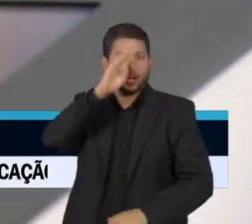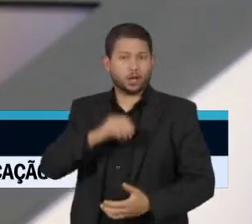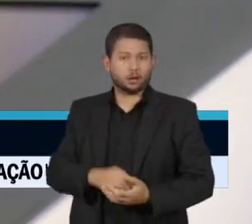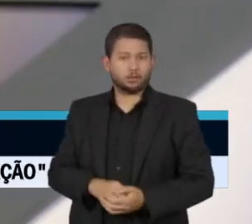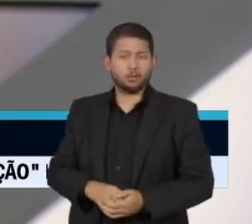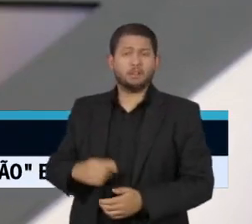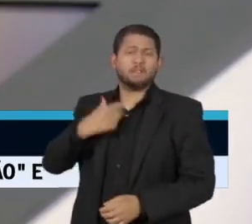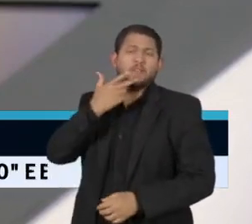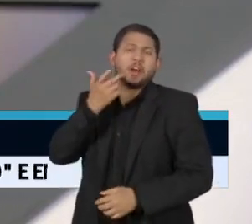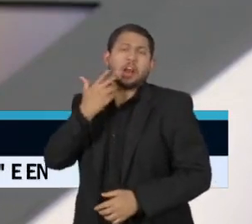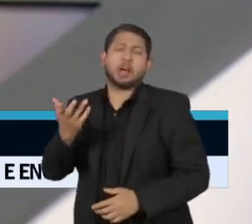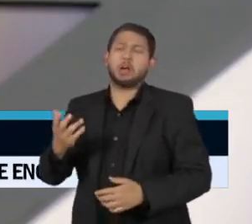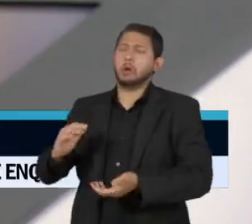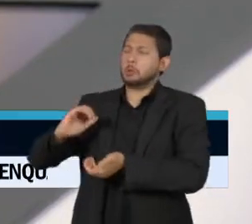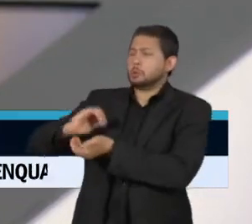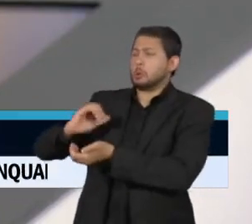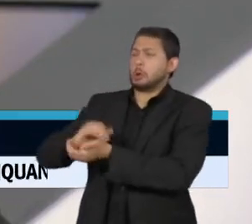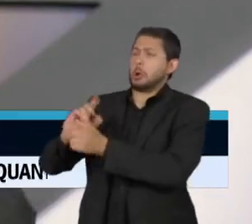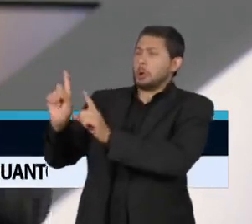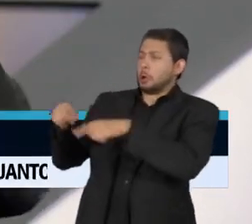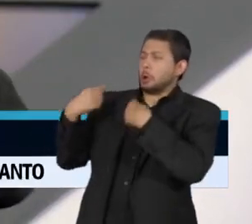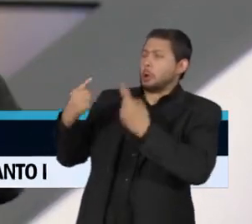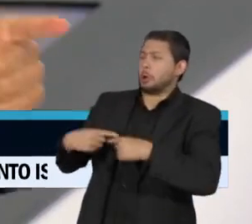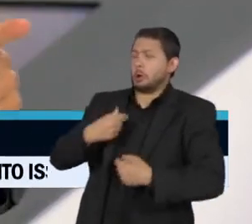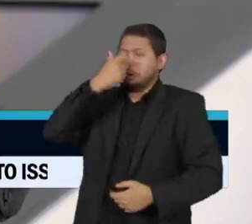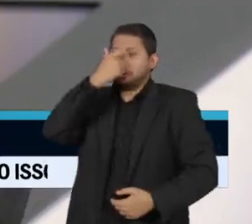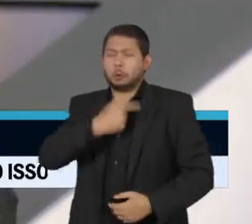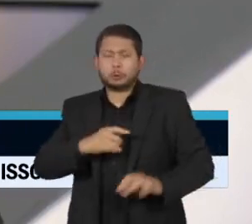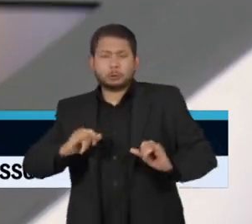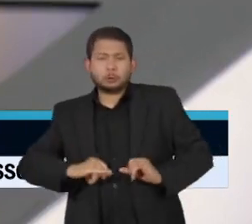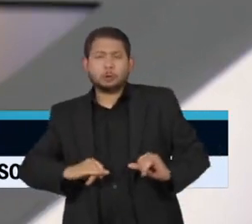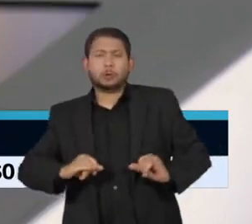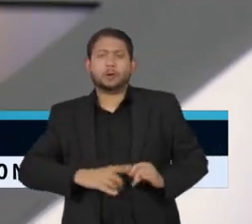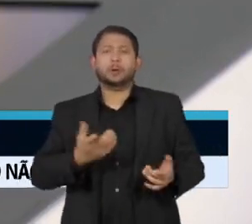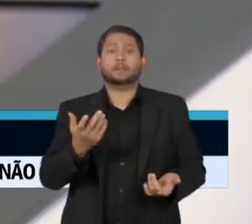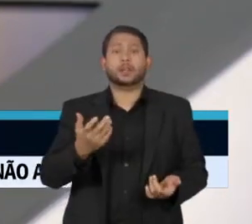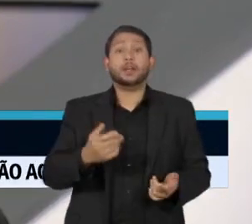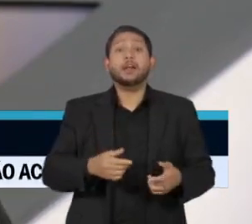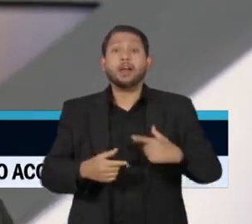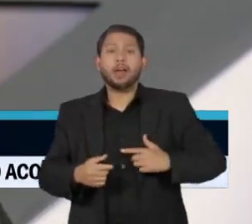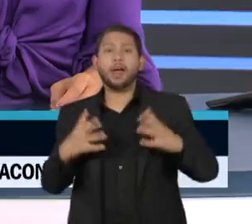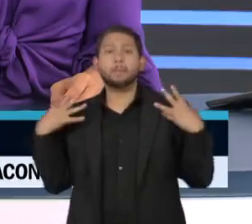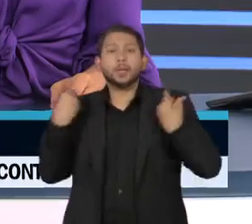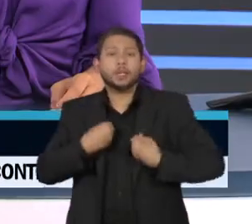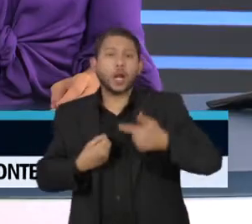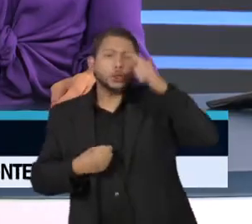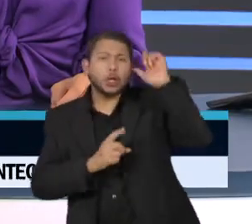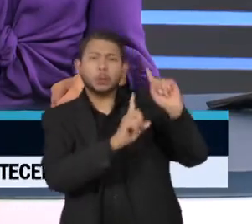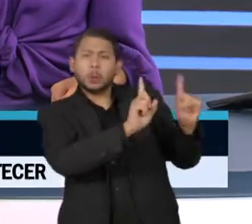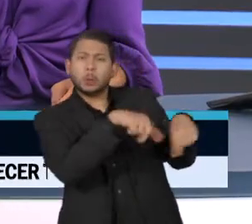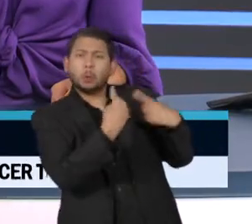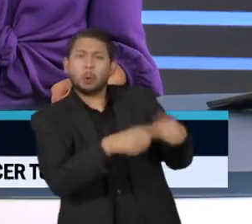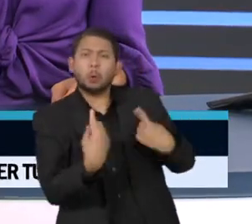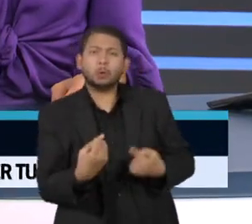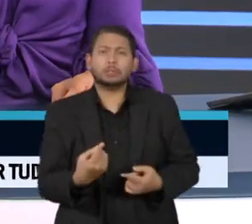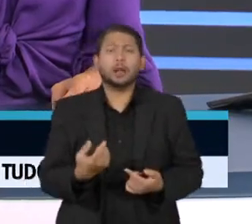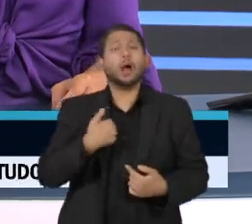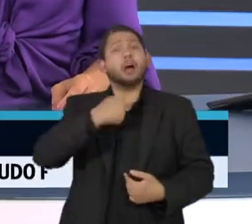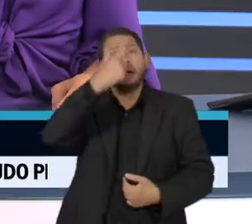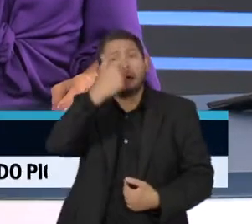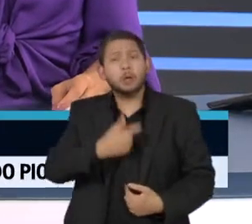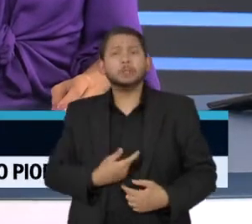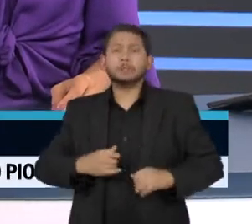pelo Superior Tribunal Supremo Tribunal Federal perseguido pelo Ministro Alexandre perseguido é vítima